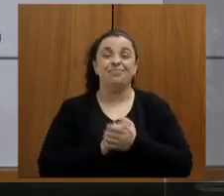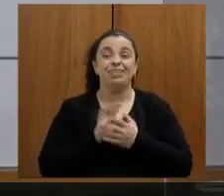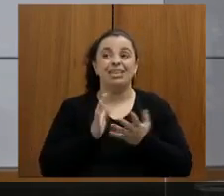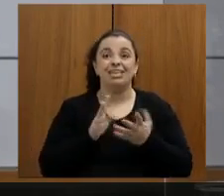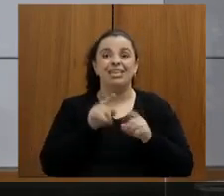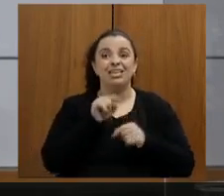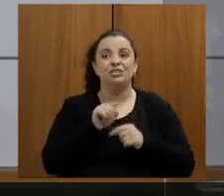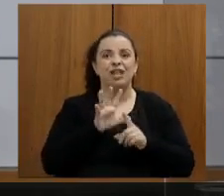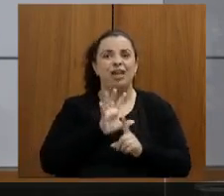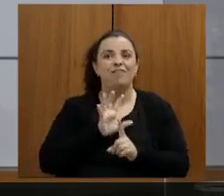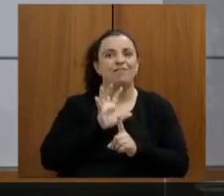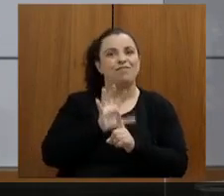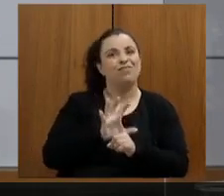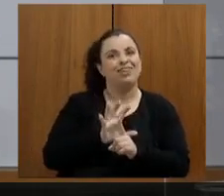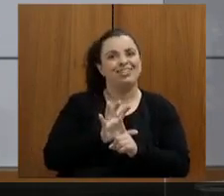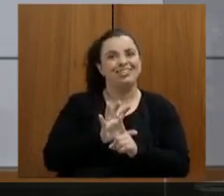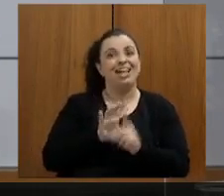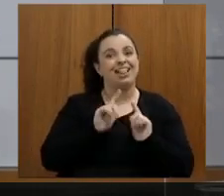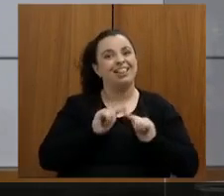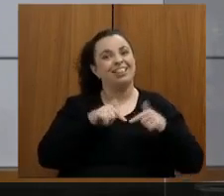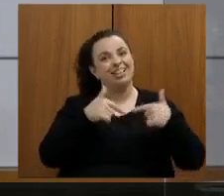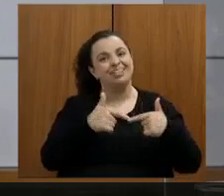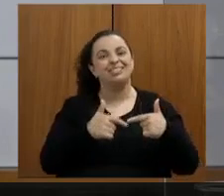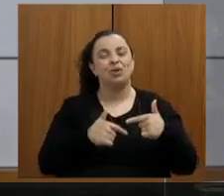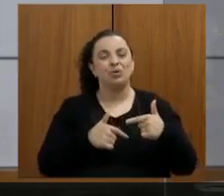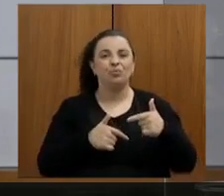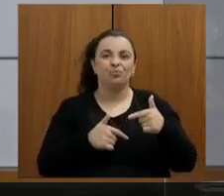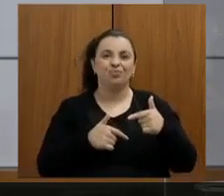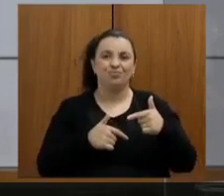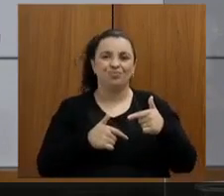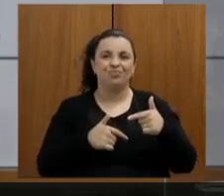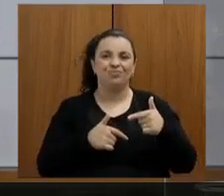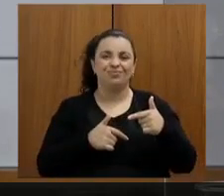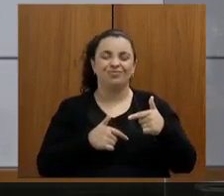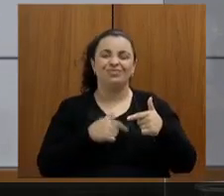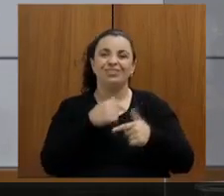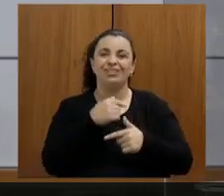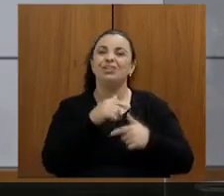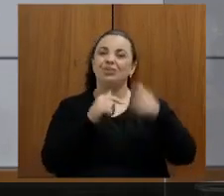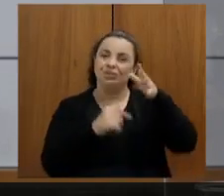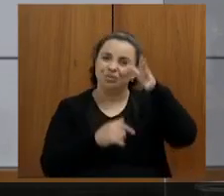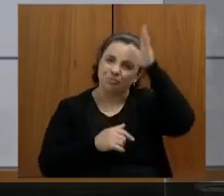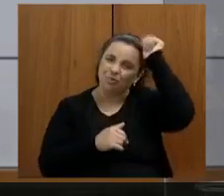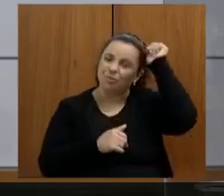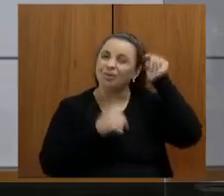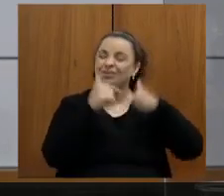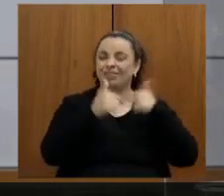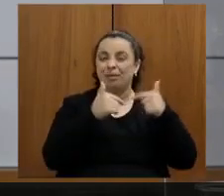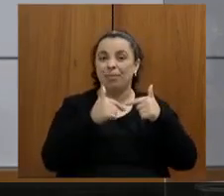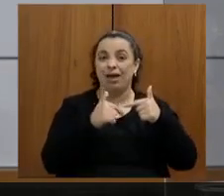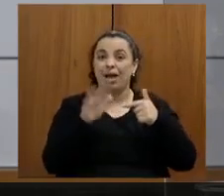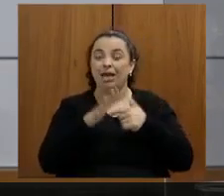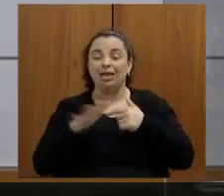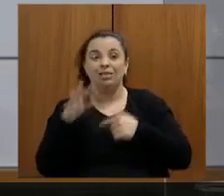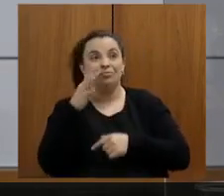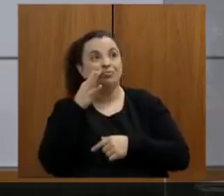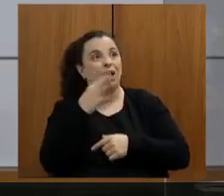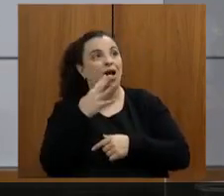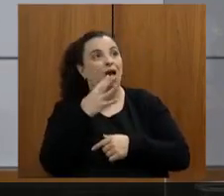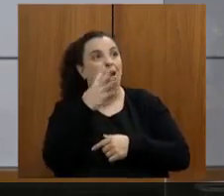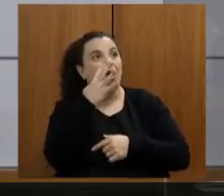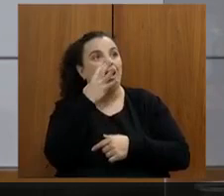Impacto né da atuação dos Bombeiros na vida das Crianças As crianças estão acompanhando